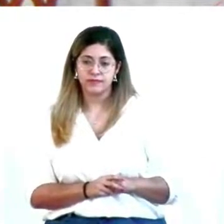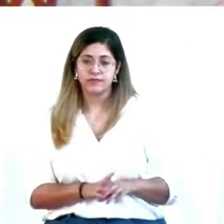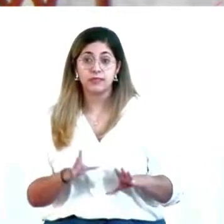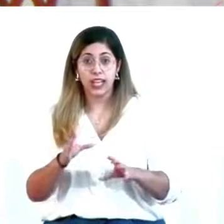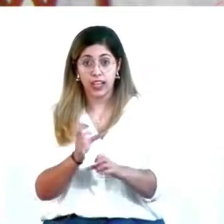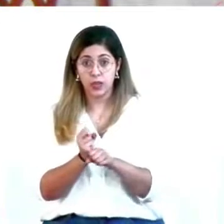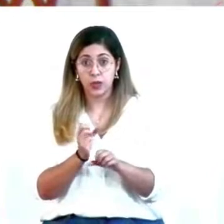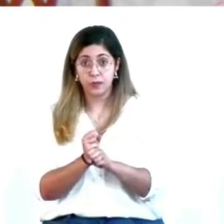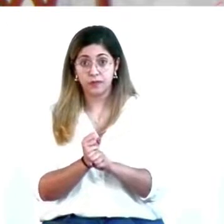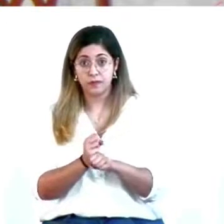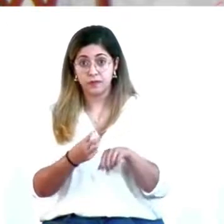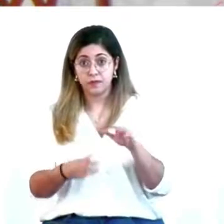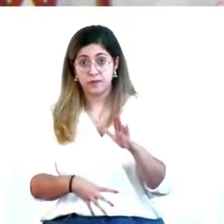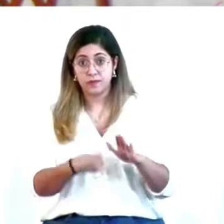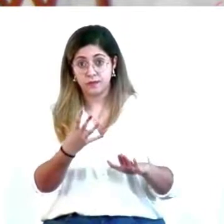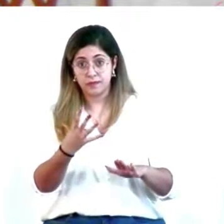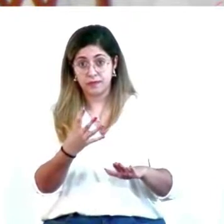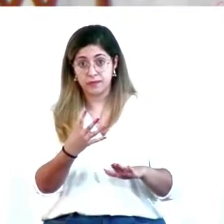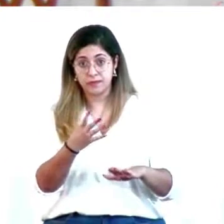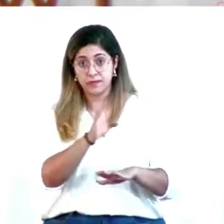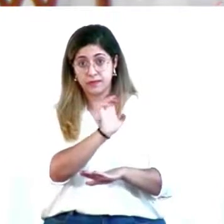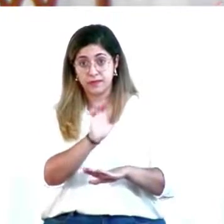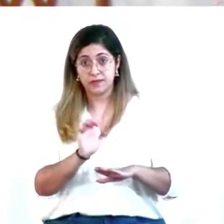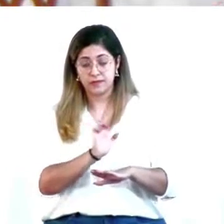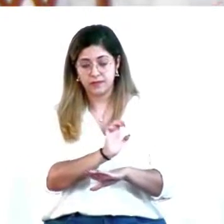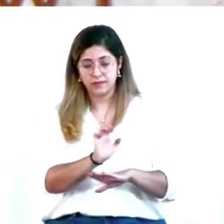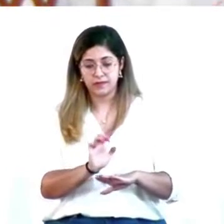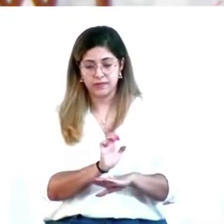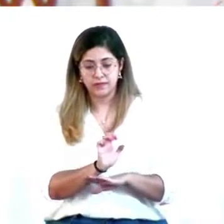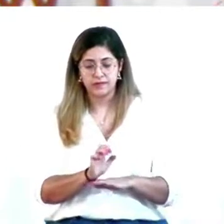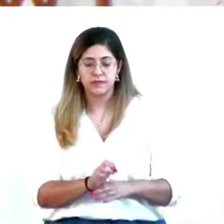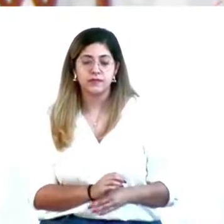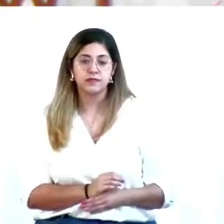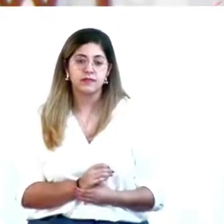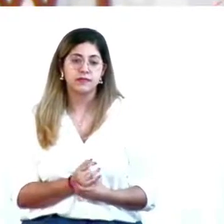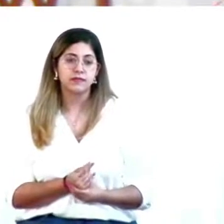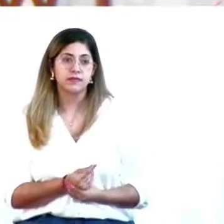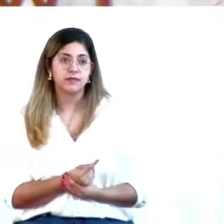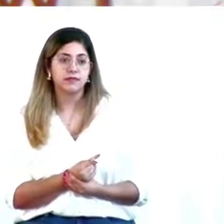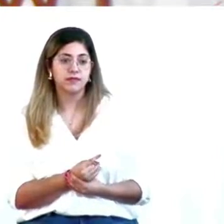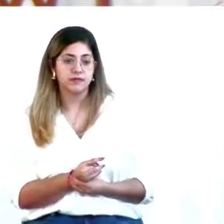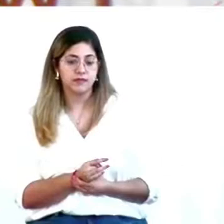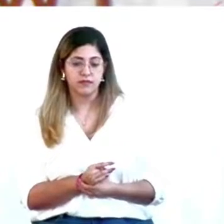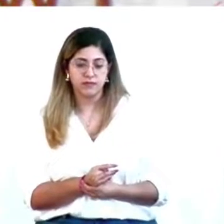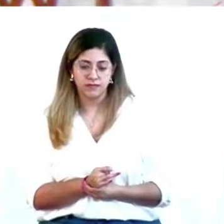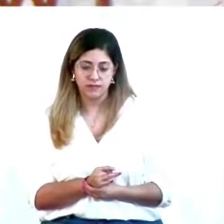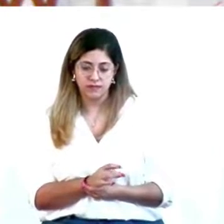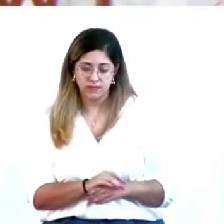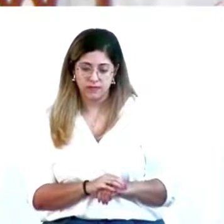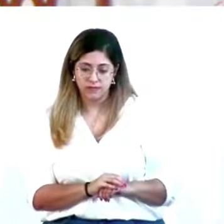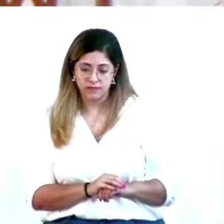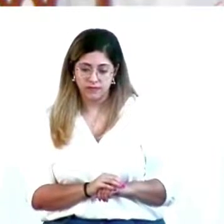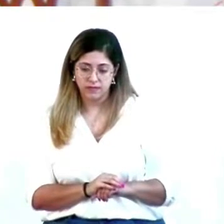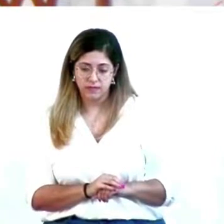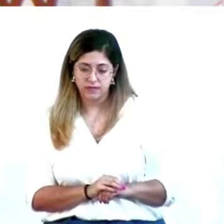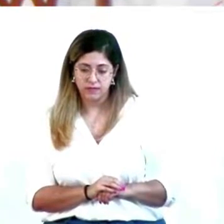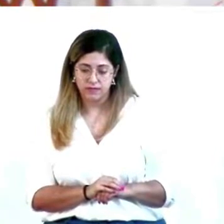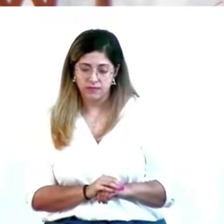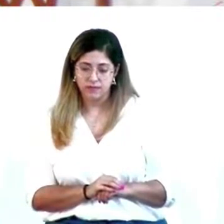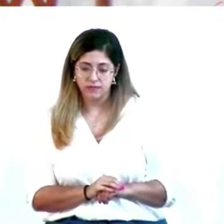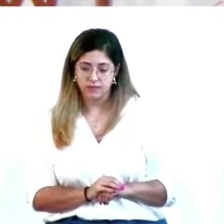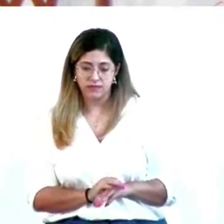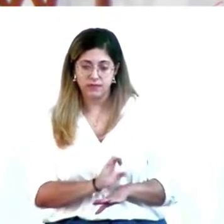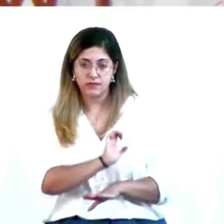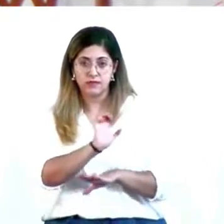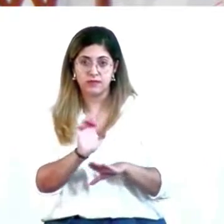no texto que agora precede ao capítulo 4, nós temos aqui os versos de 1 até